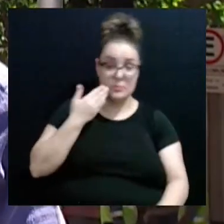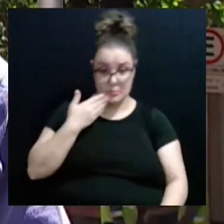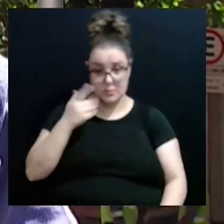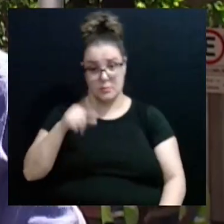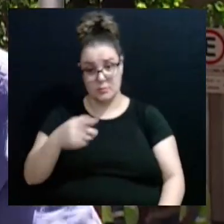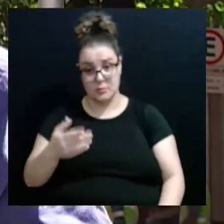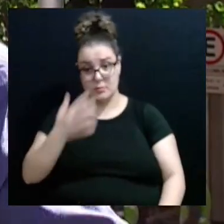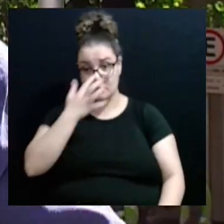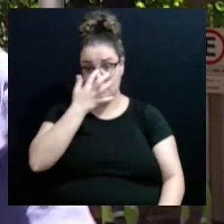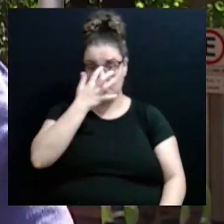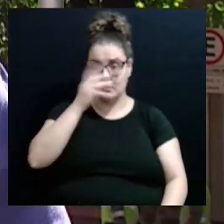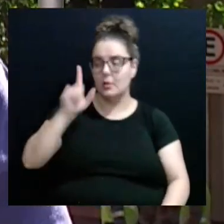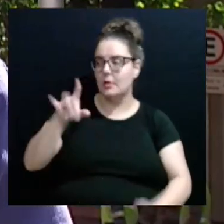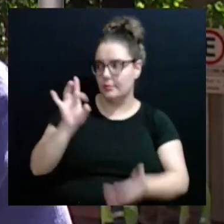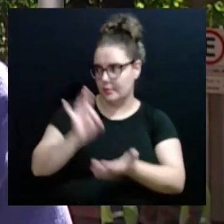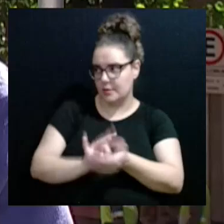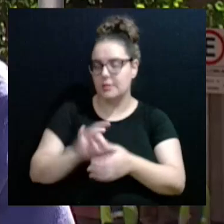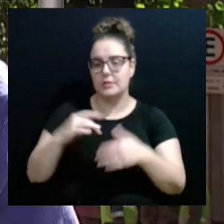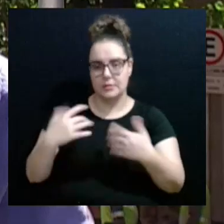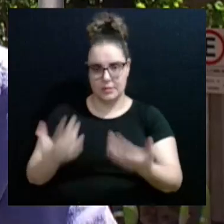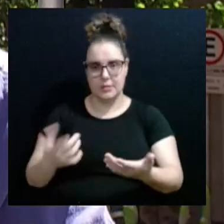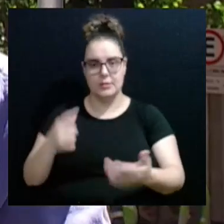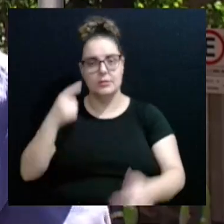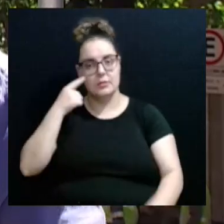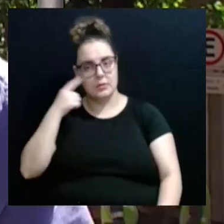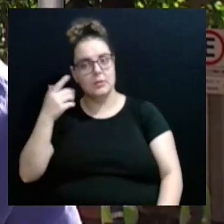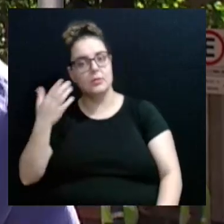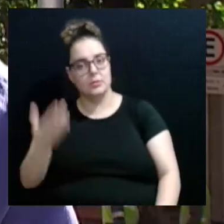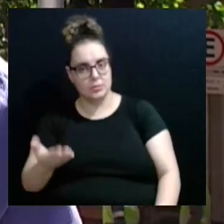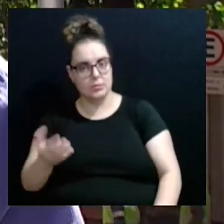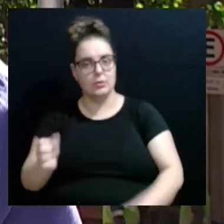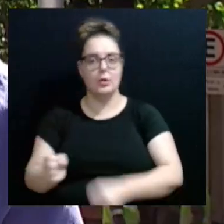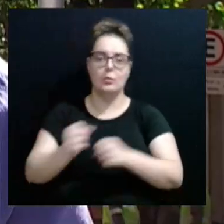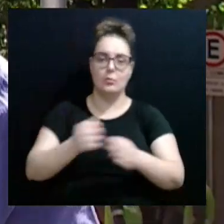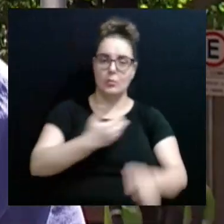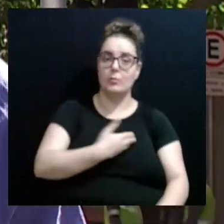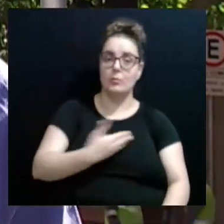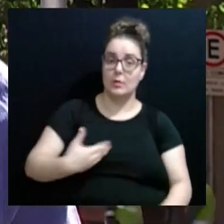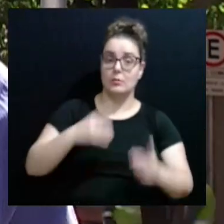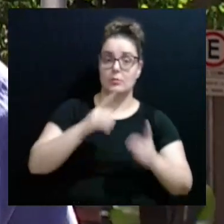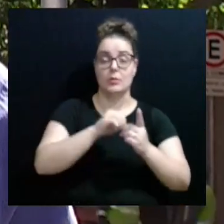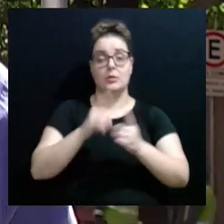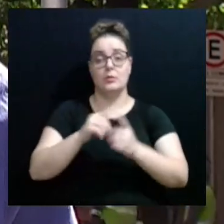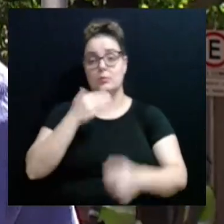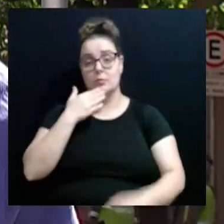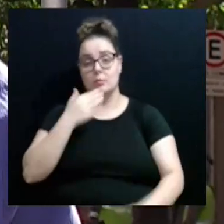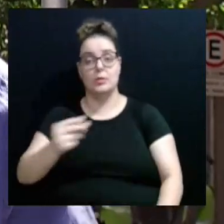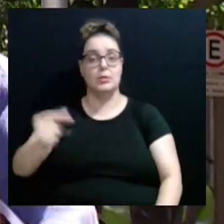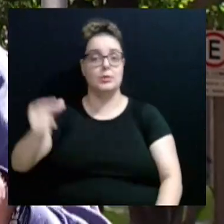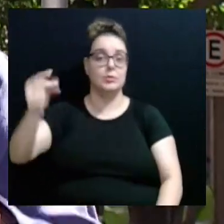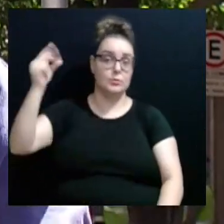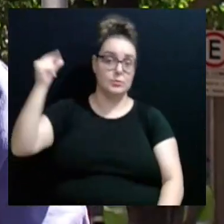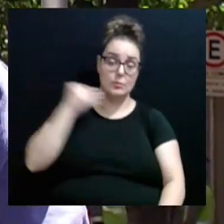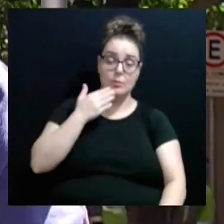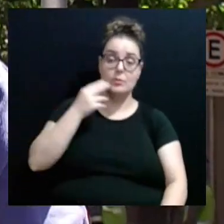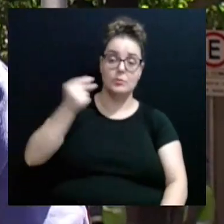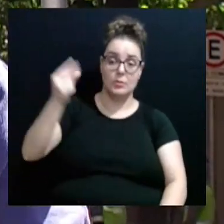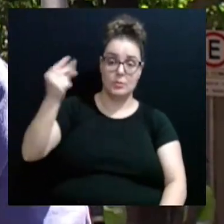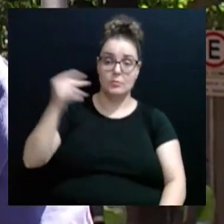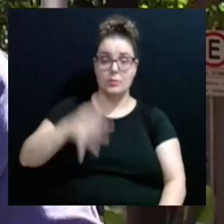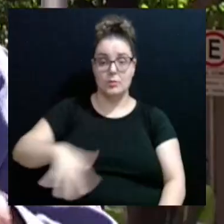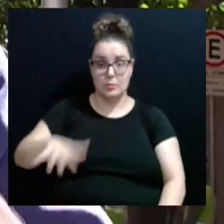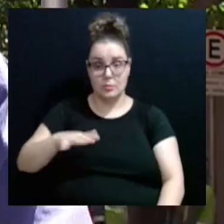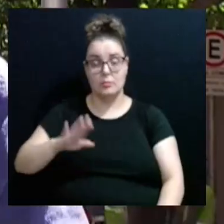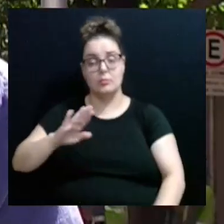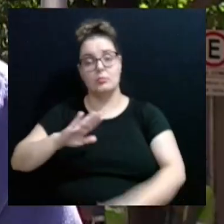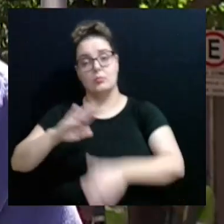verdade, então essa foi a intenção, né, do poder público, atender uma demanda que já era um pedido antigo da região do bairro,